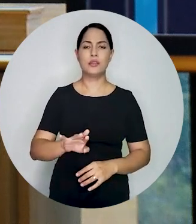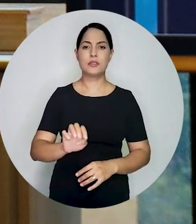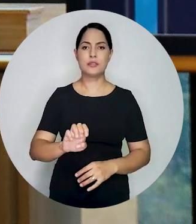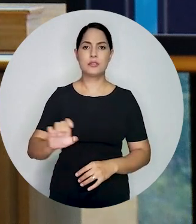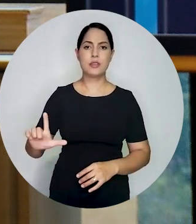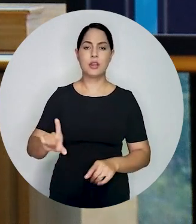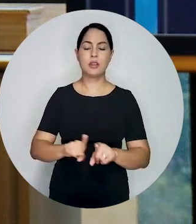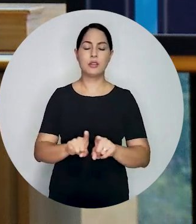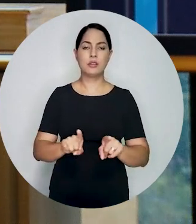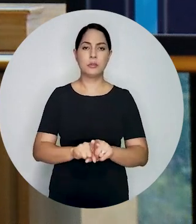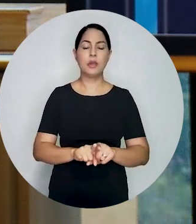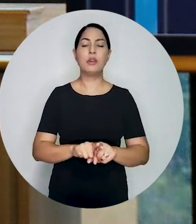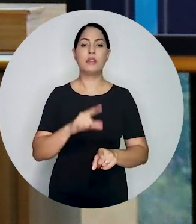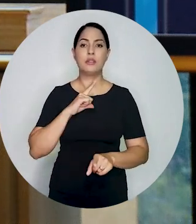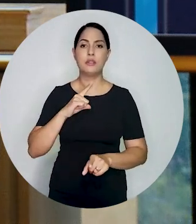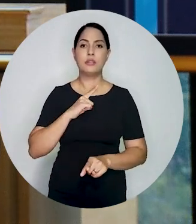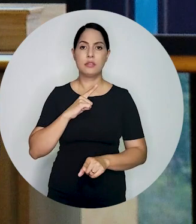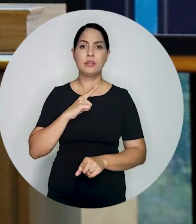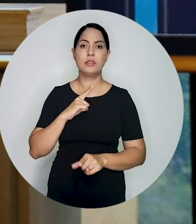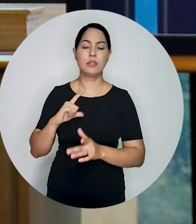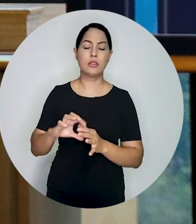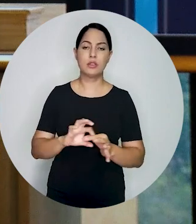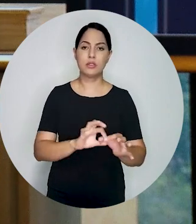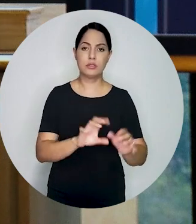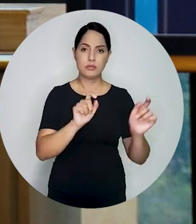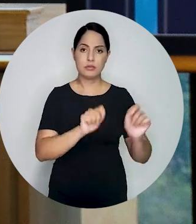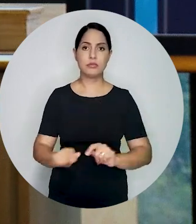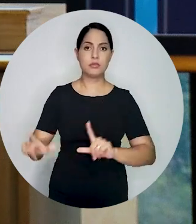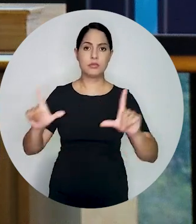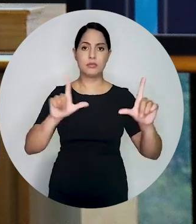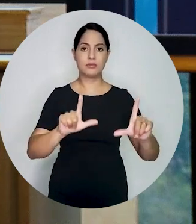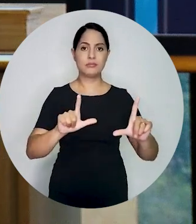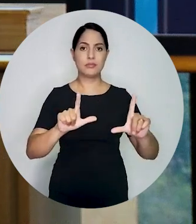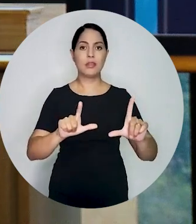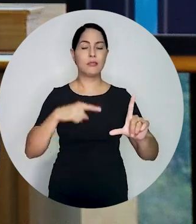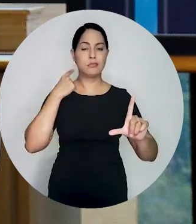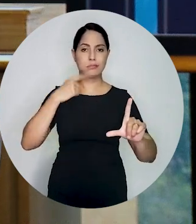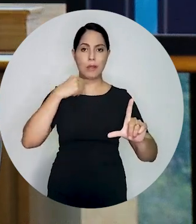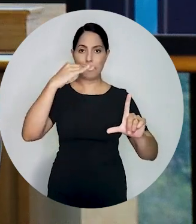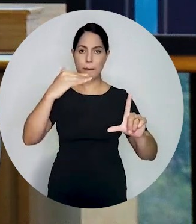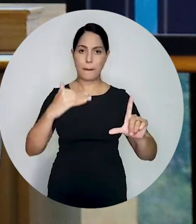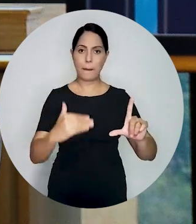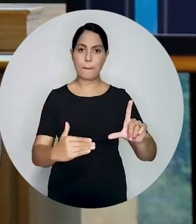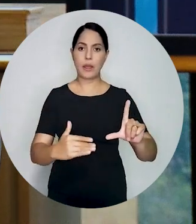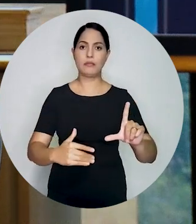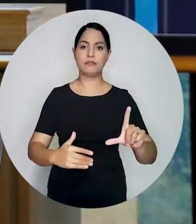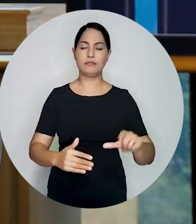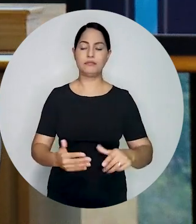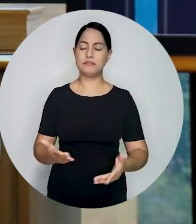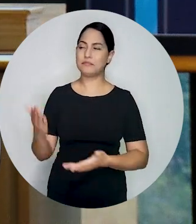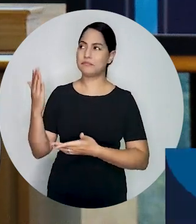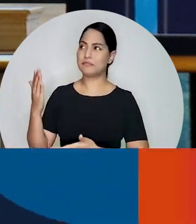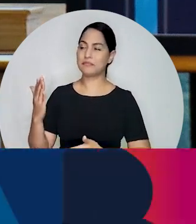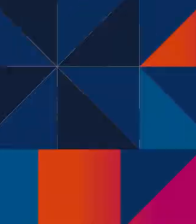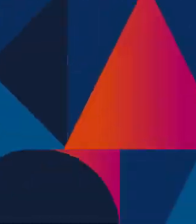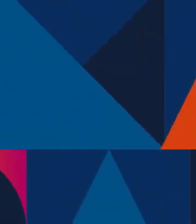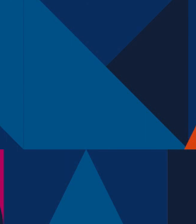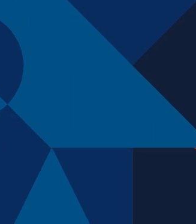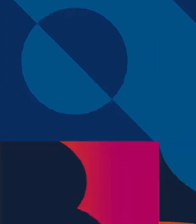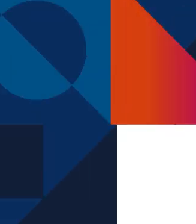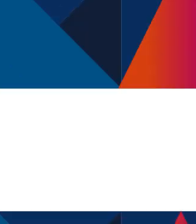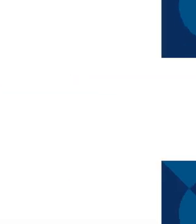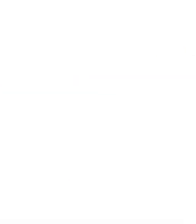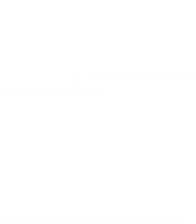crime inafiançável e imprescritível, além de aumentar as penas para os infratores. Este é o quadro Advocacia em Pauta.